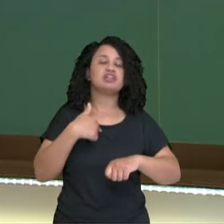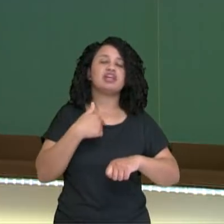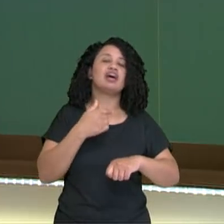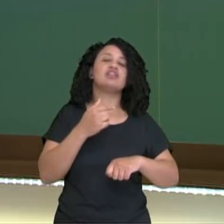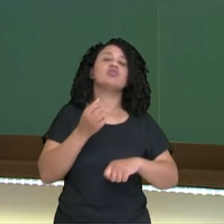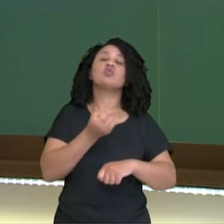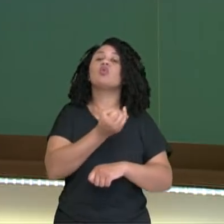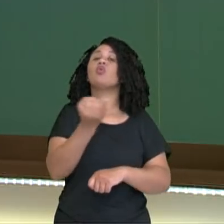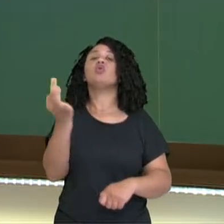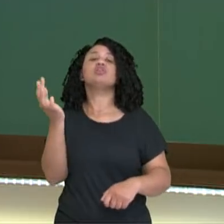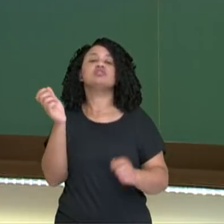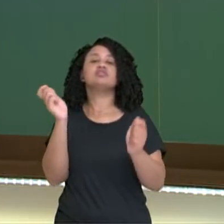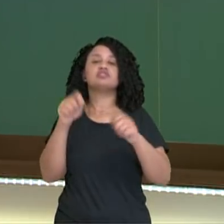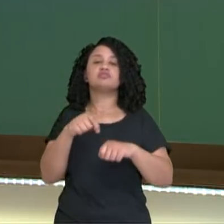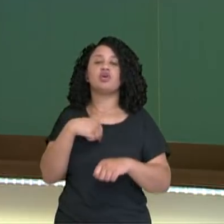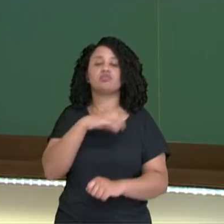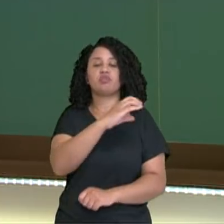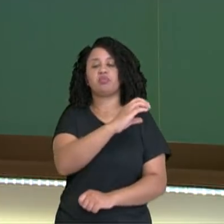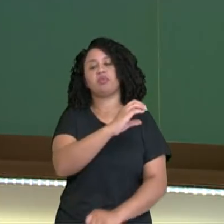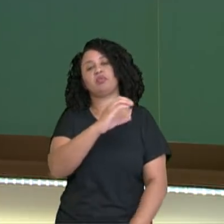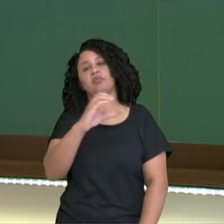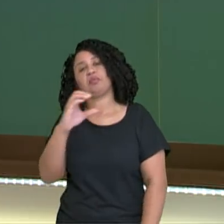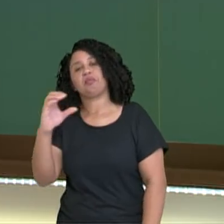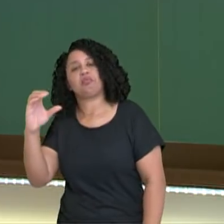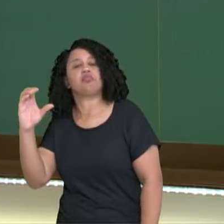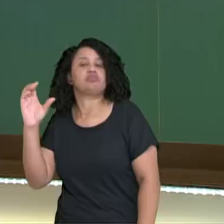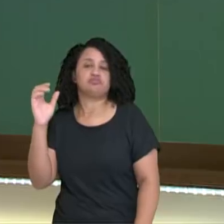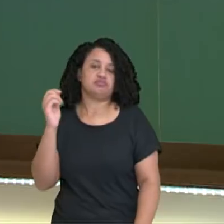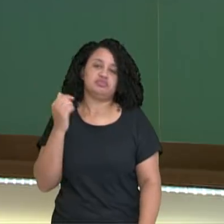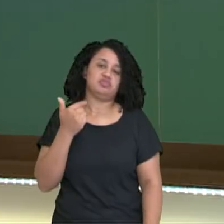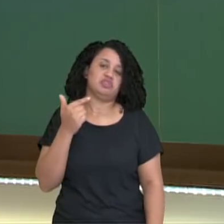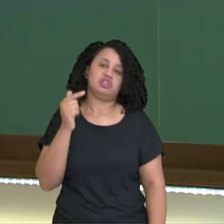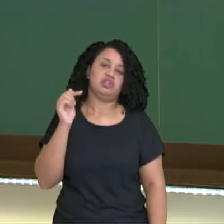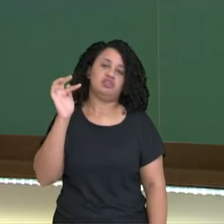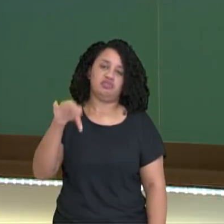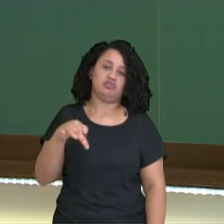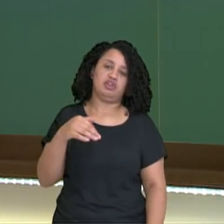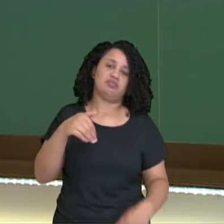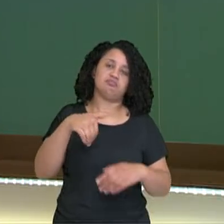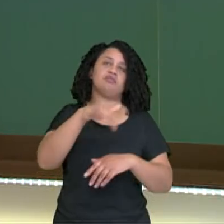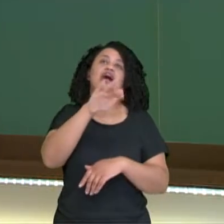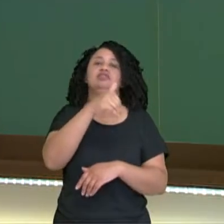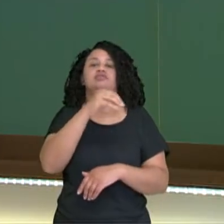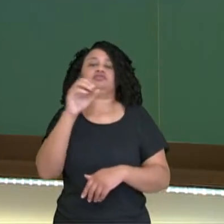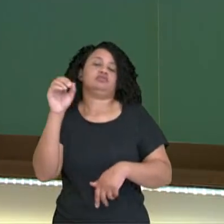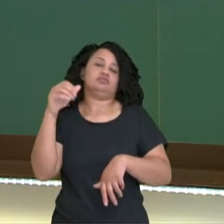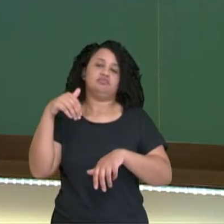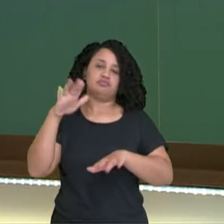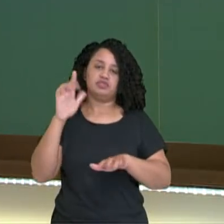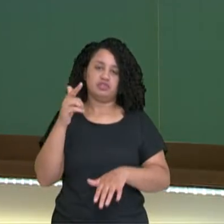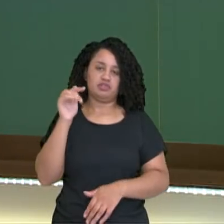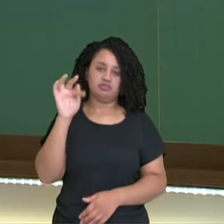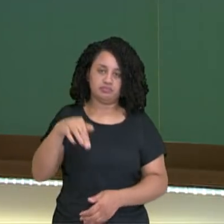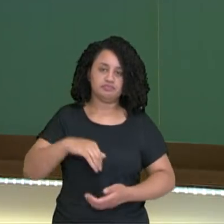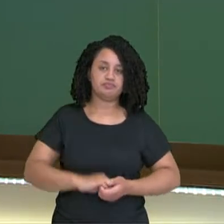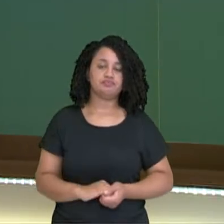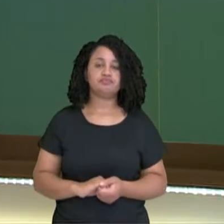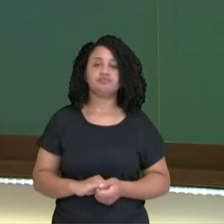carbono, tá? Eles se ligam infinitamente, né? Acima de 100 átomos, enfim, tá? E ainda